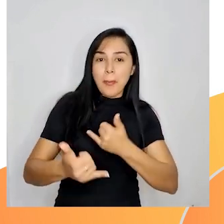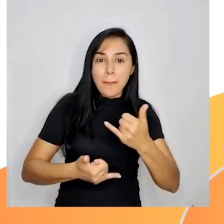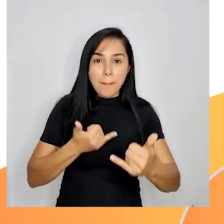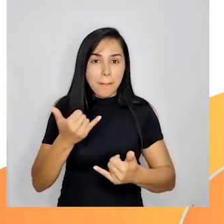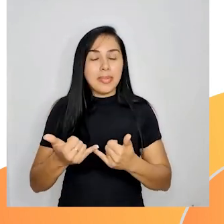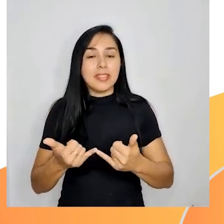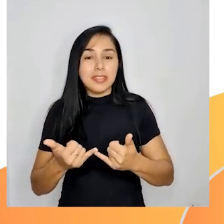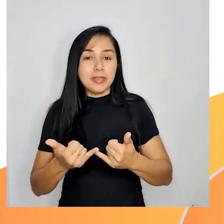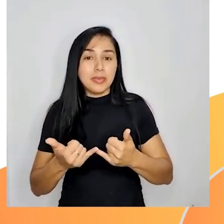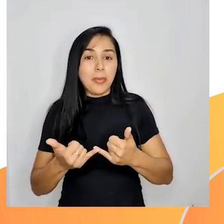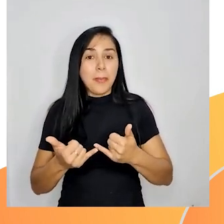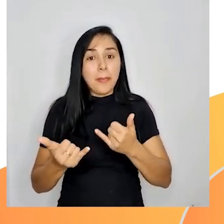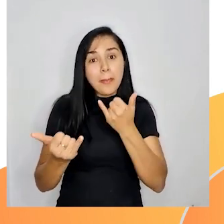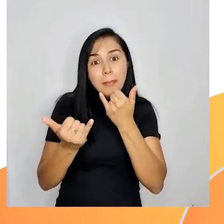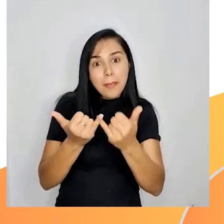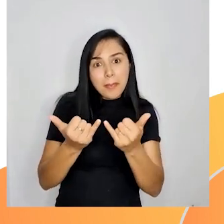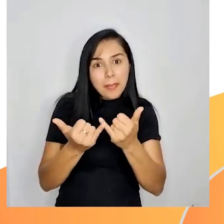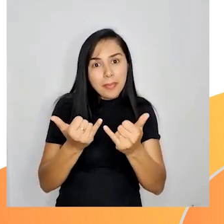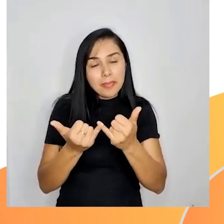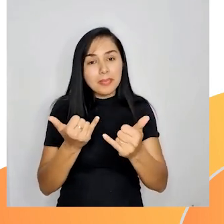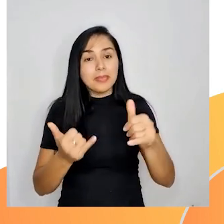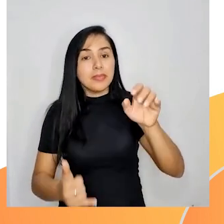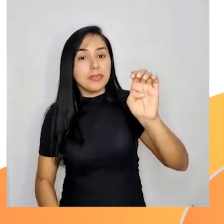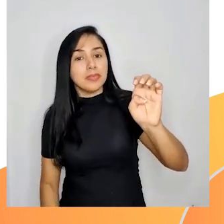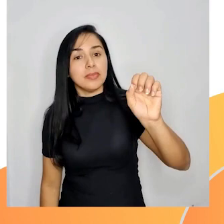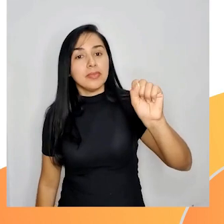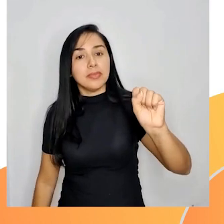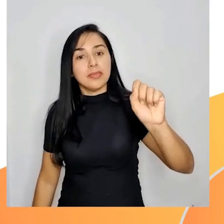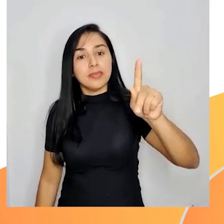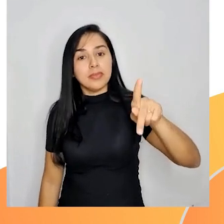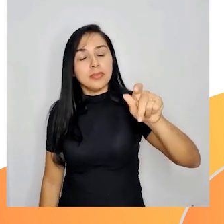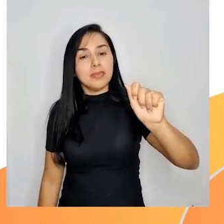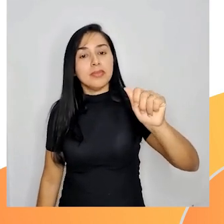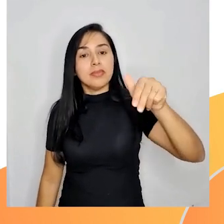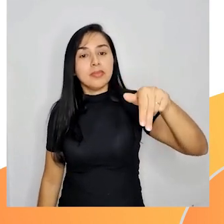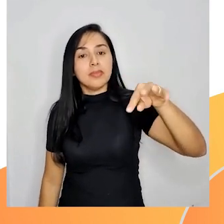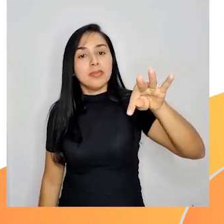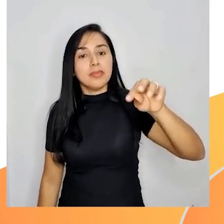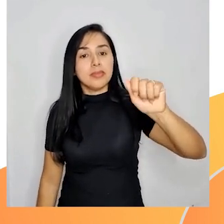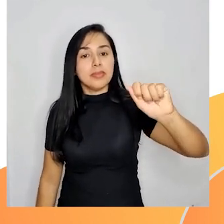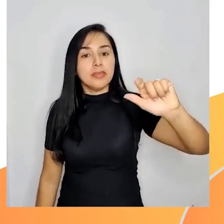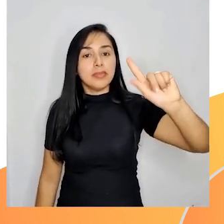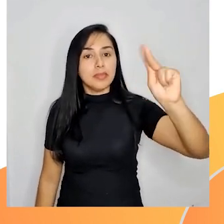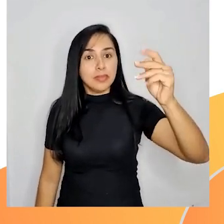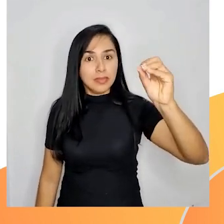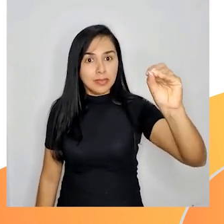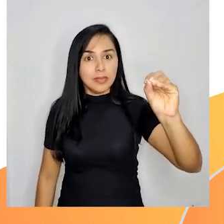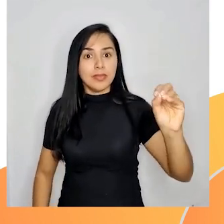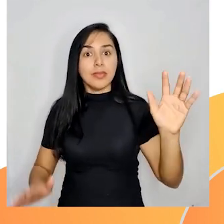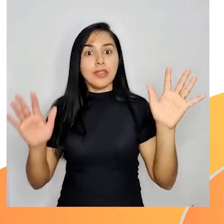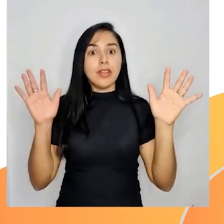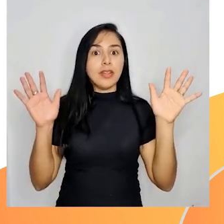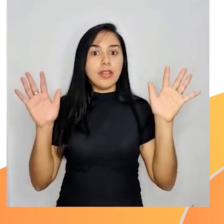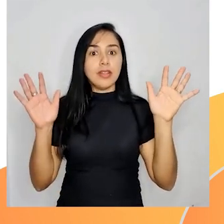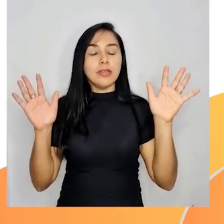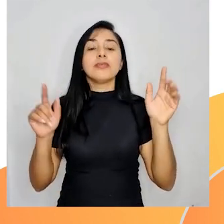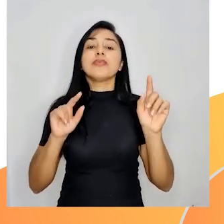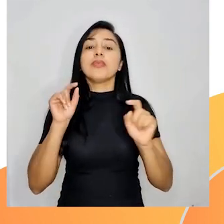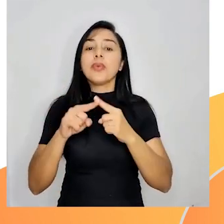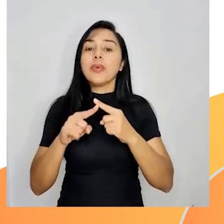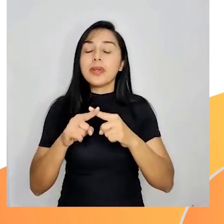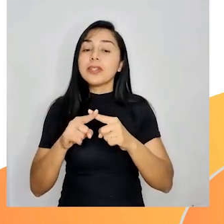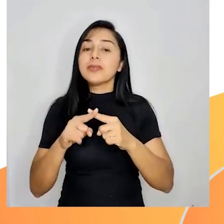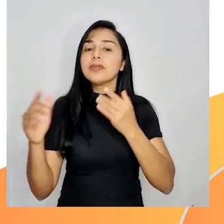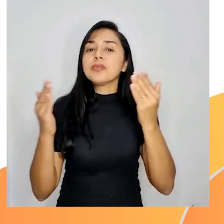espantalhos desamparados. Como os espantalhos, eles estão tão sujos, tão feios, tão